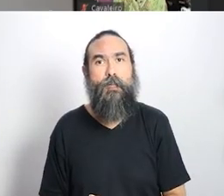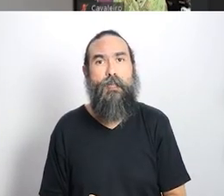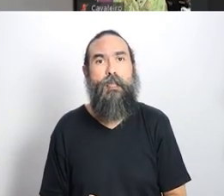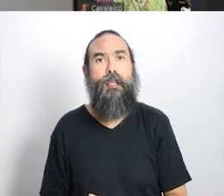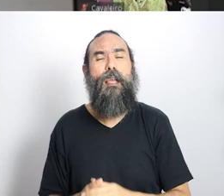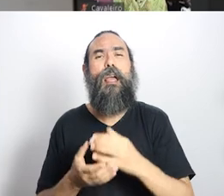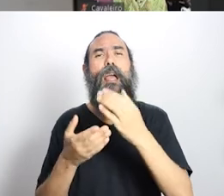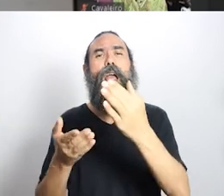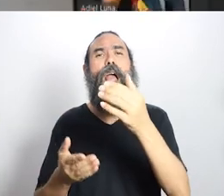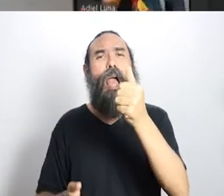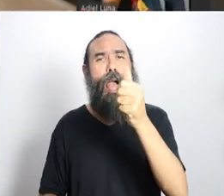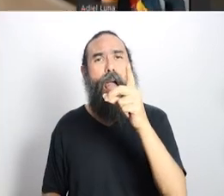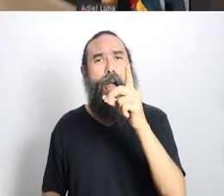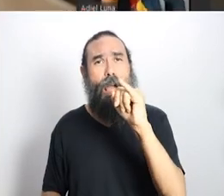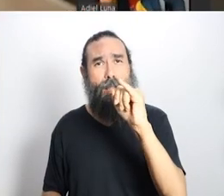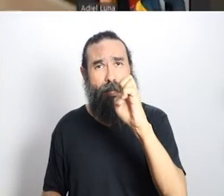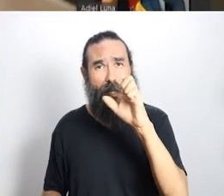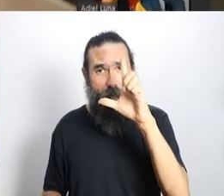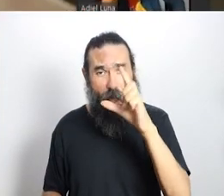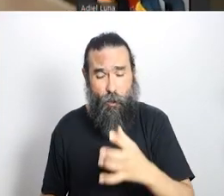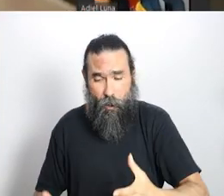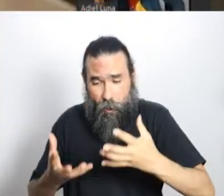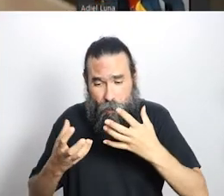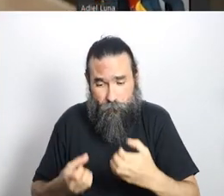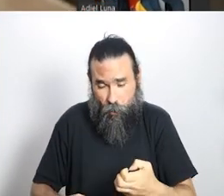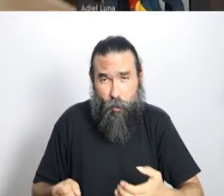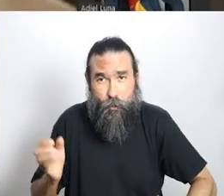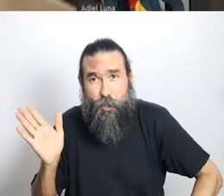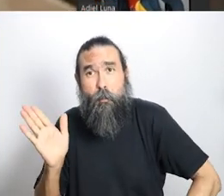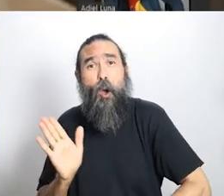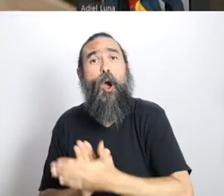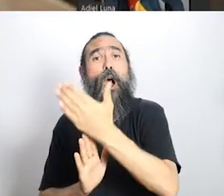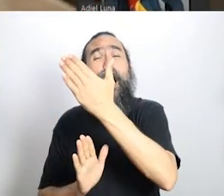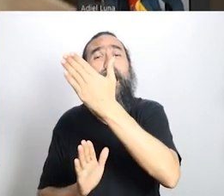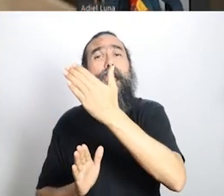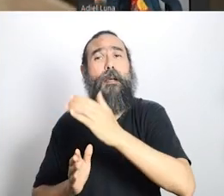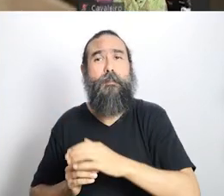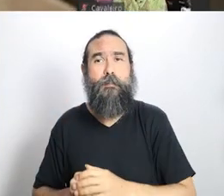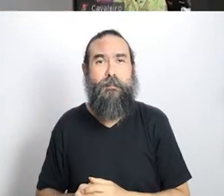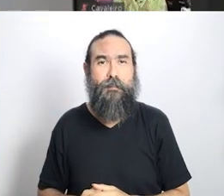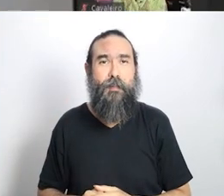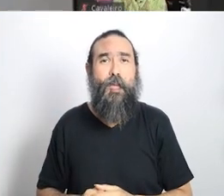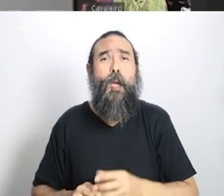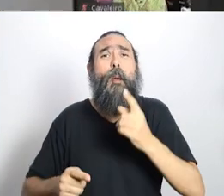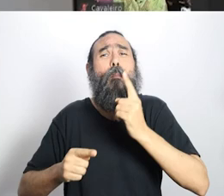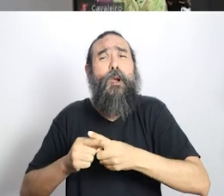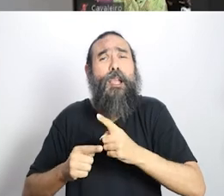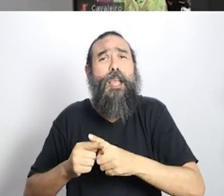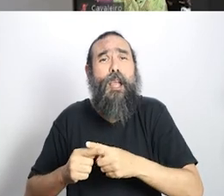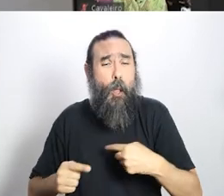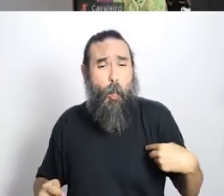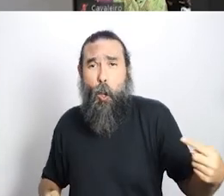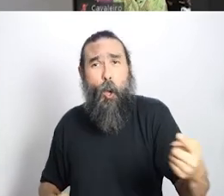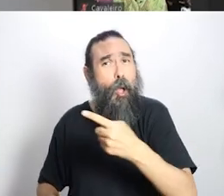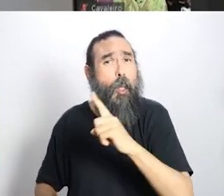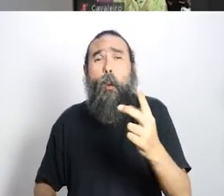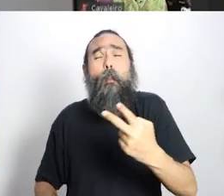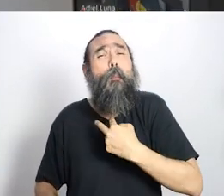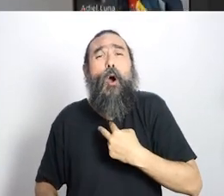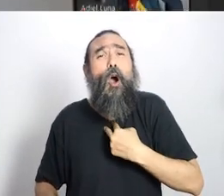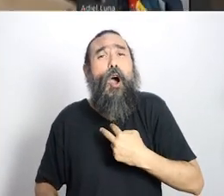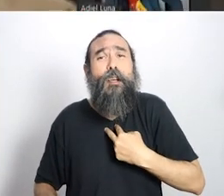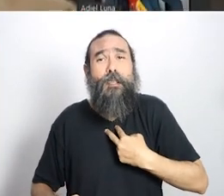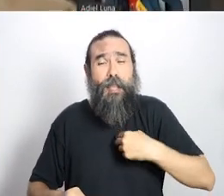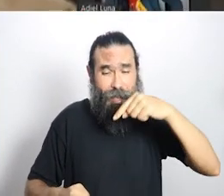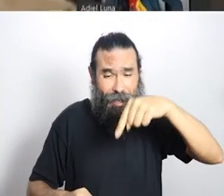Mandem mensagem. Adiel, vamos nos embora. Olha aí, coisa linda. Que